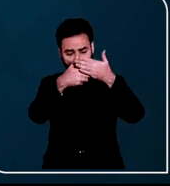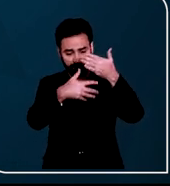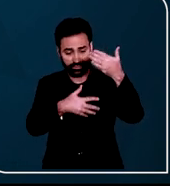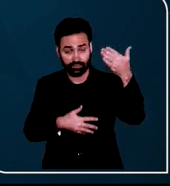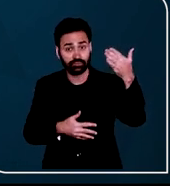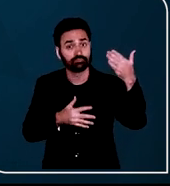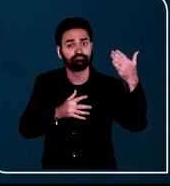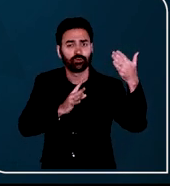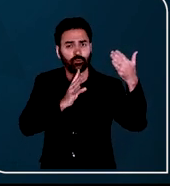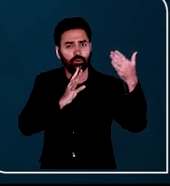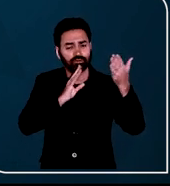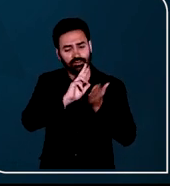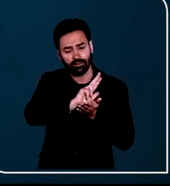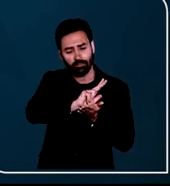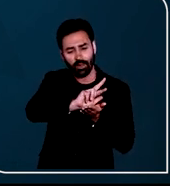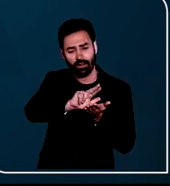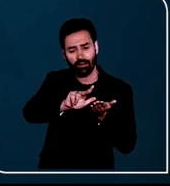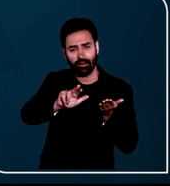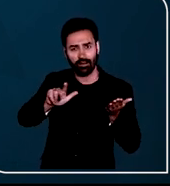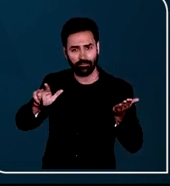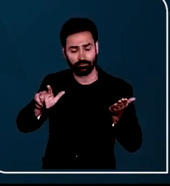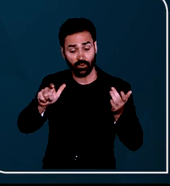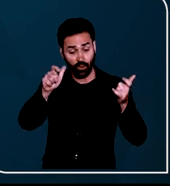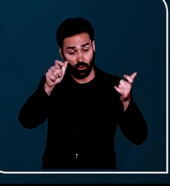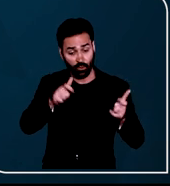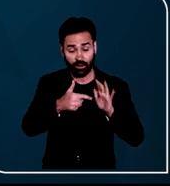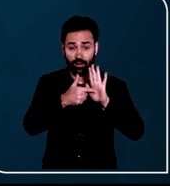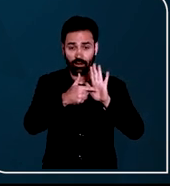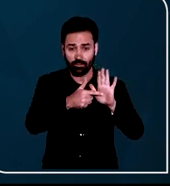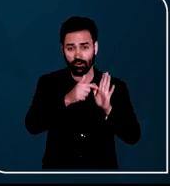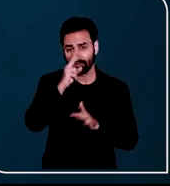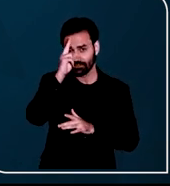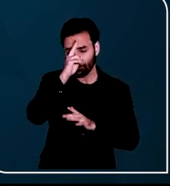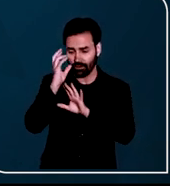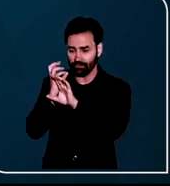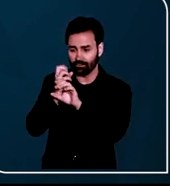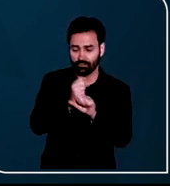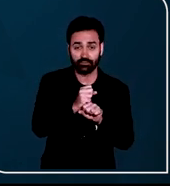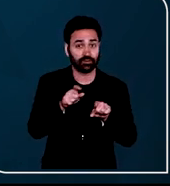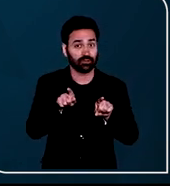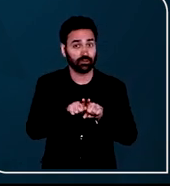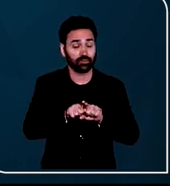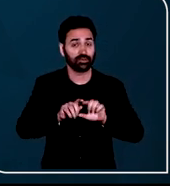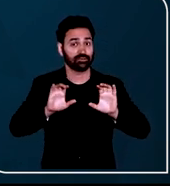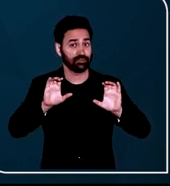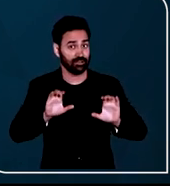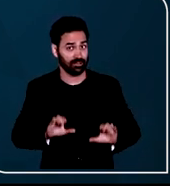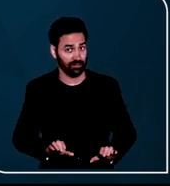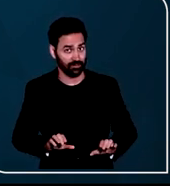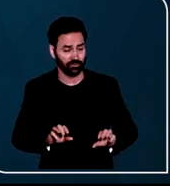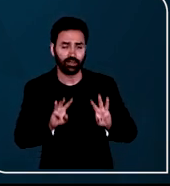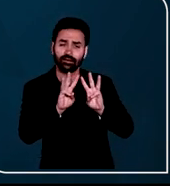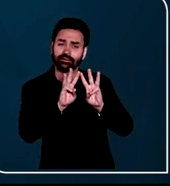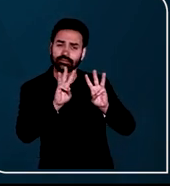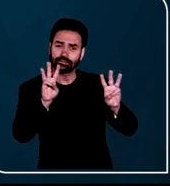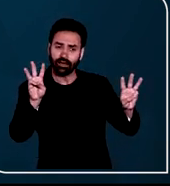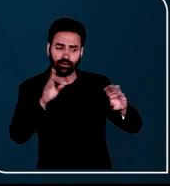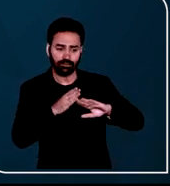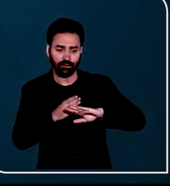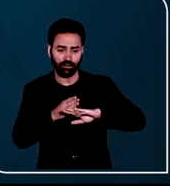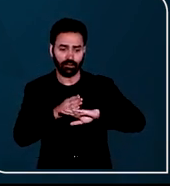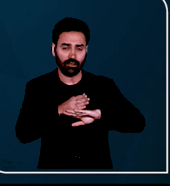a porta para tudo isso no espaço História, Memória e Cidadania. A página convida para